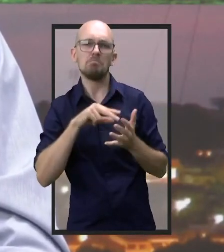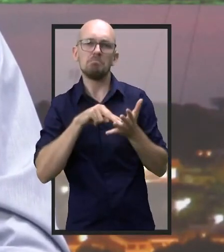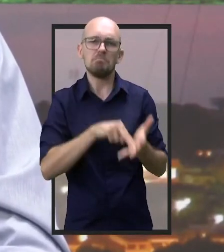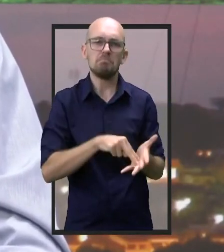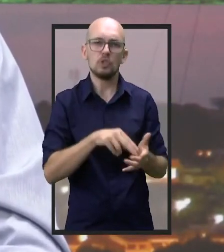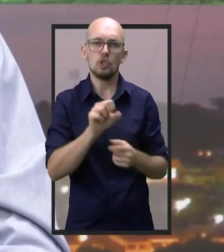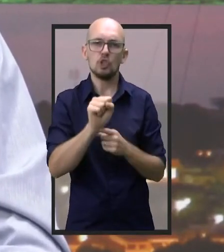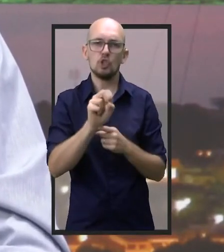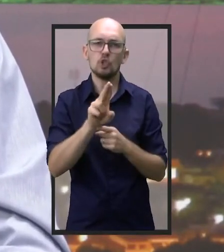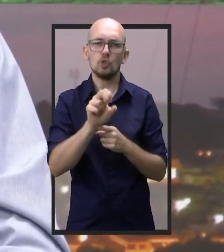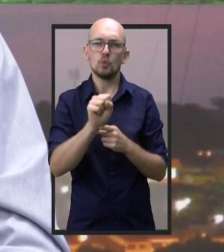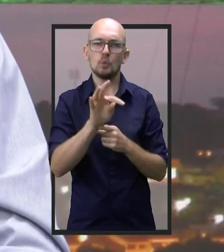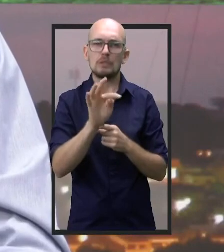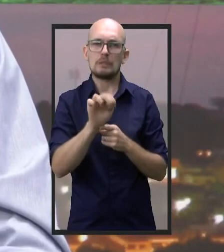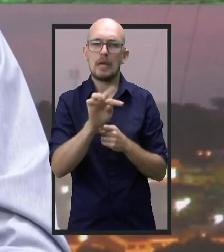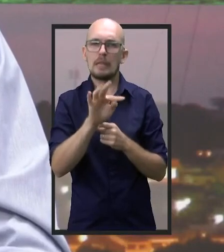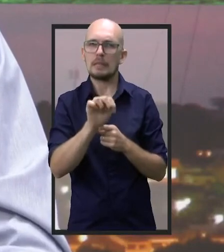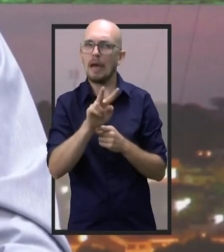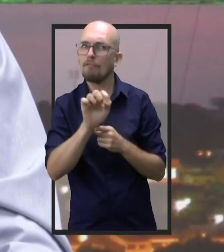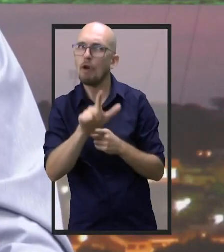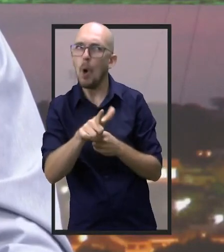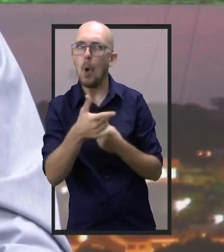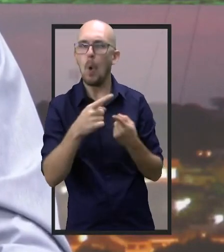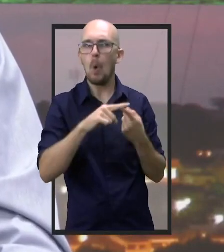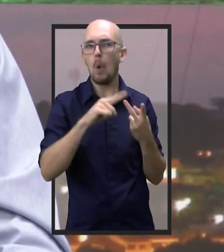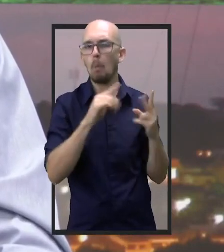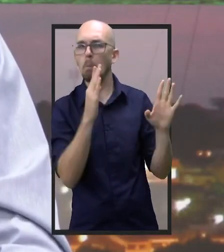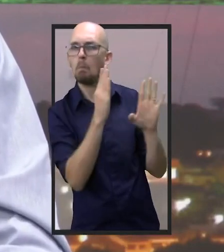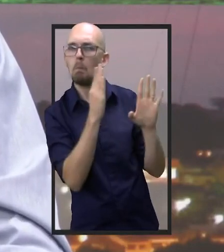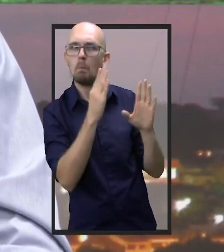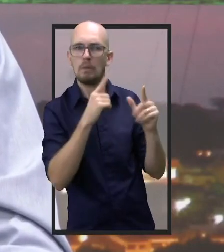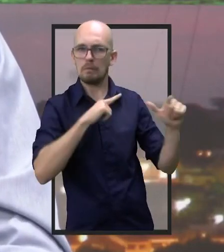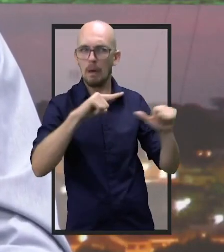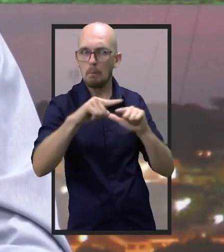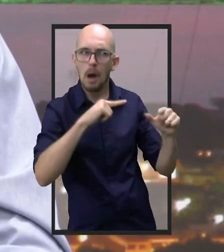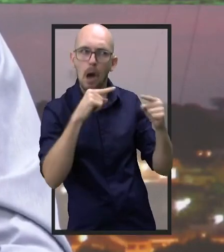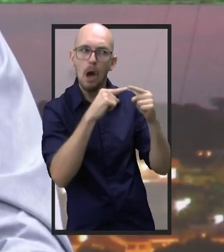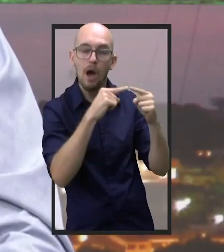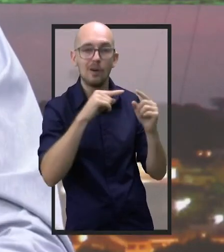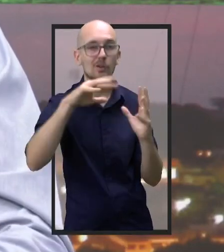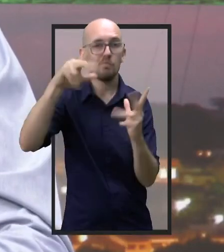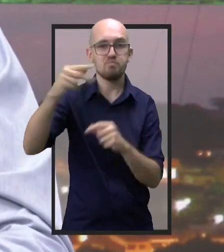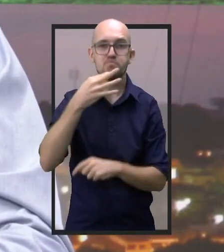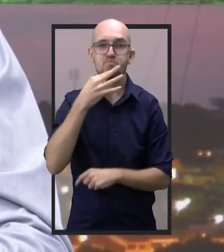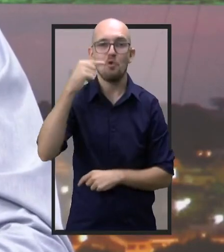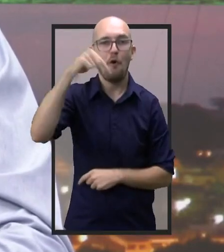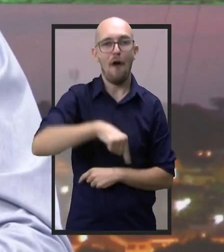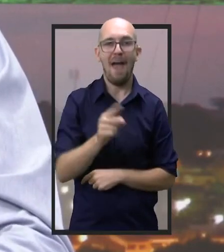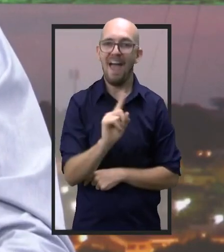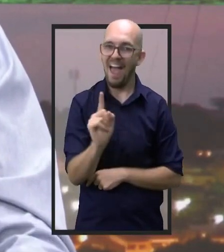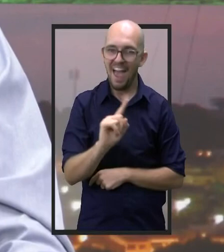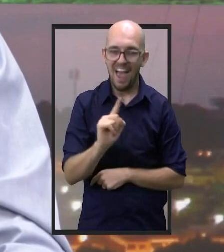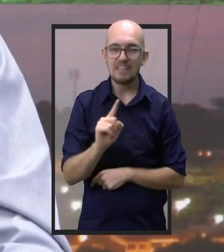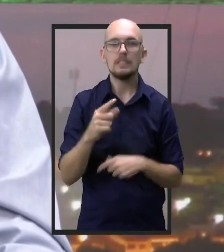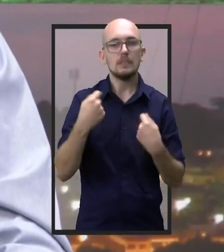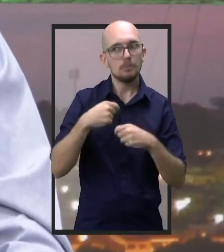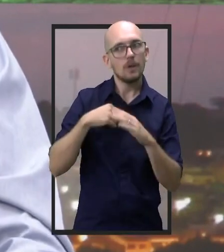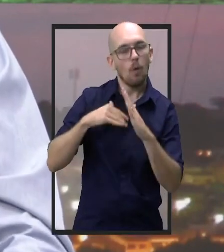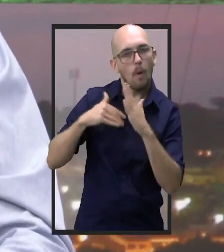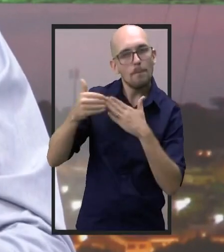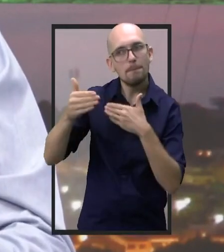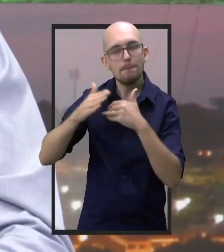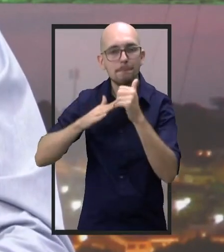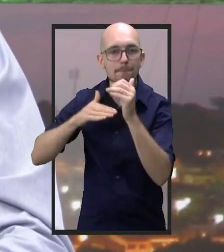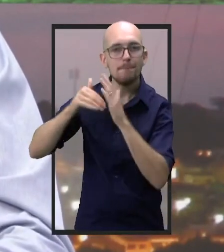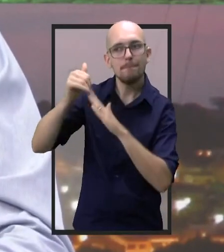integrados na sociedade, geramos emprego e renda no campo e nas cidades. Não é esse contexto. Não é? Então, essa percepção tem que ser construída.